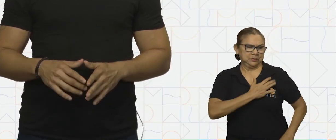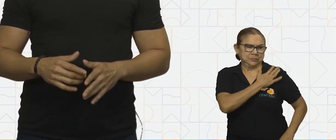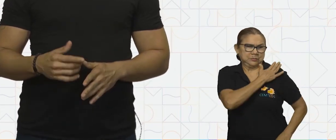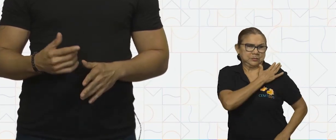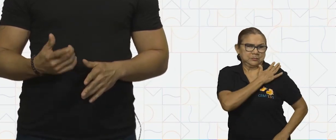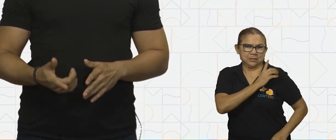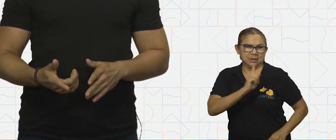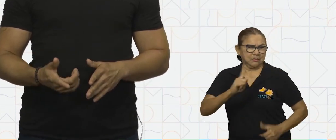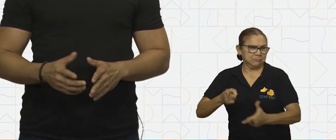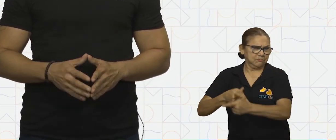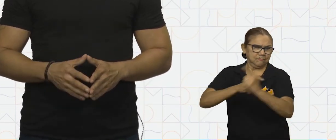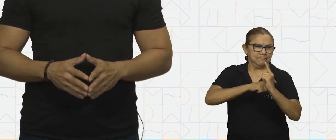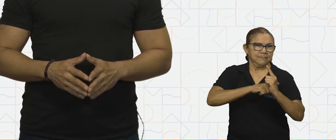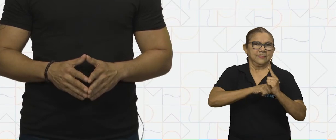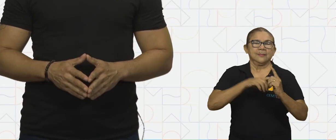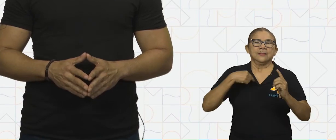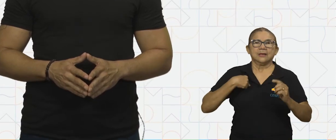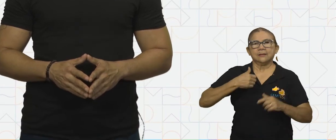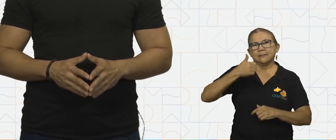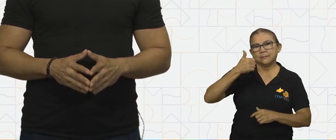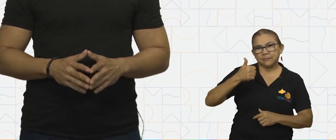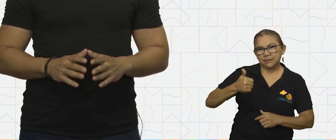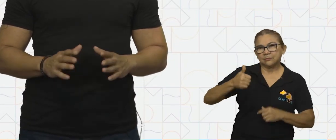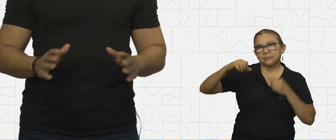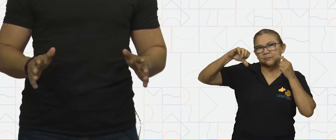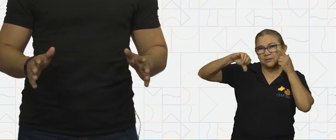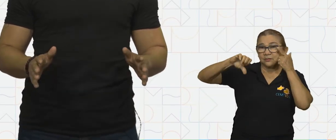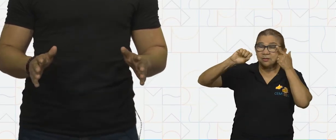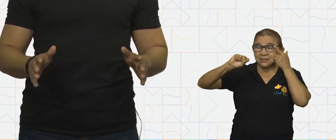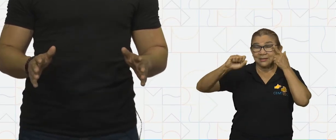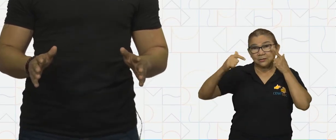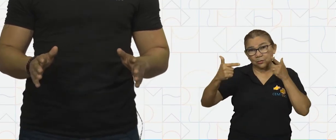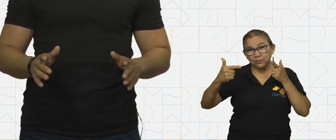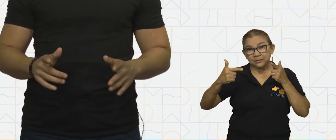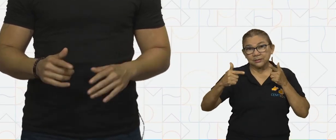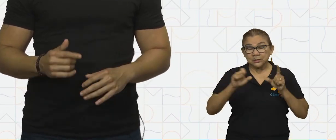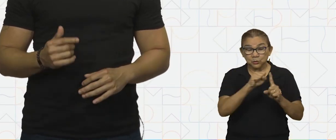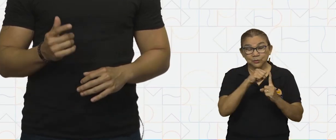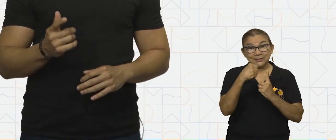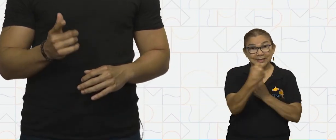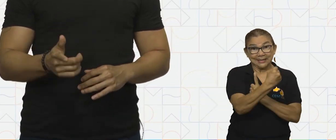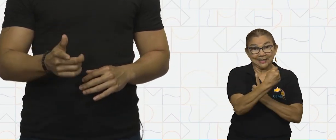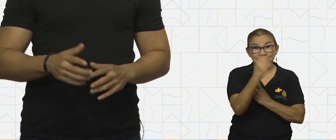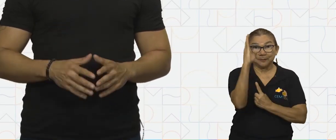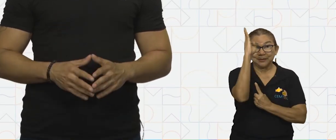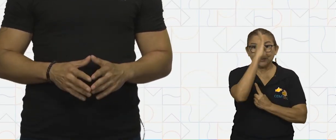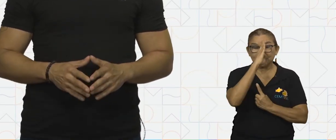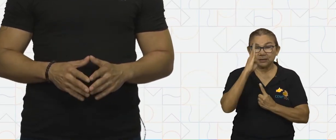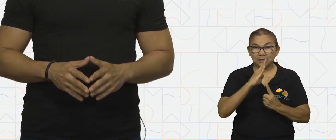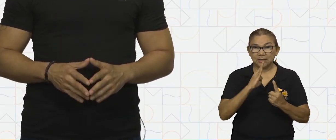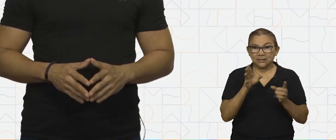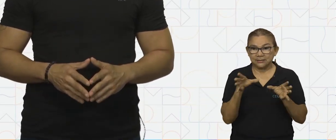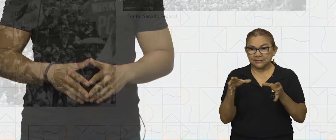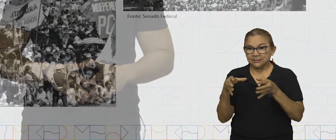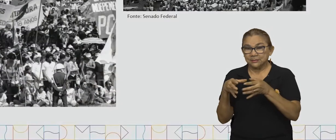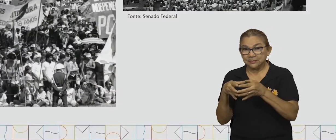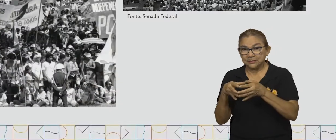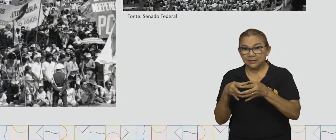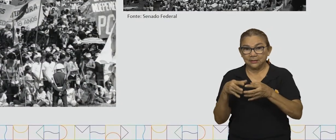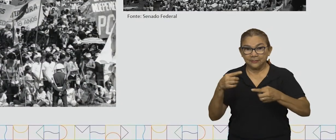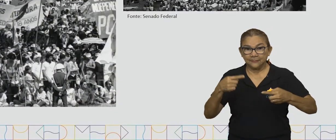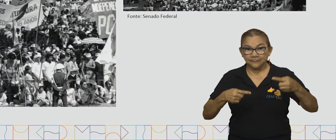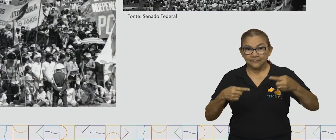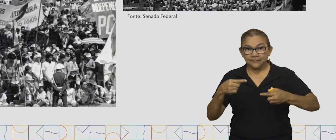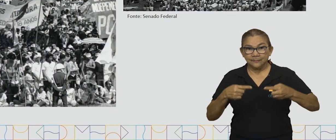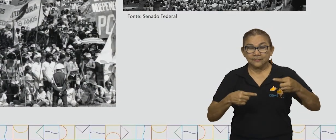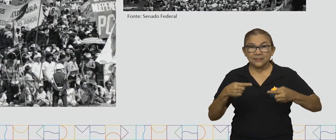Em 1982, a sociedade brasileira começou a se organizar. A campanha das diretas já para a